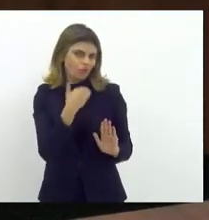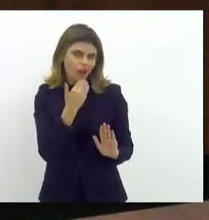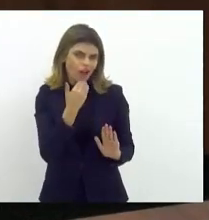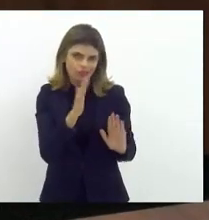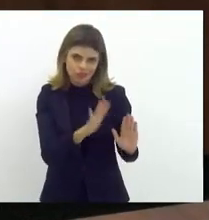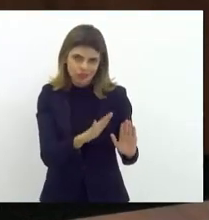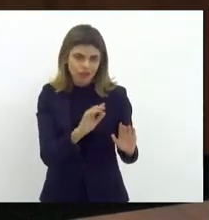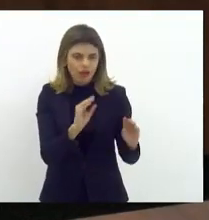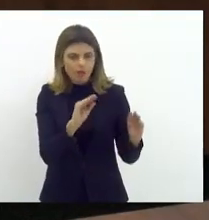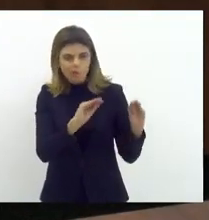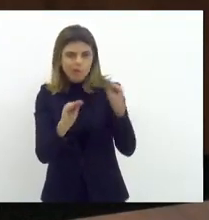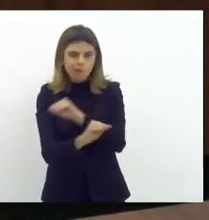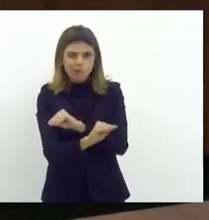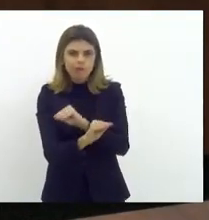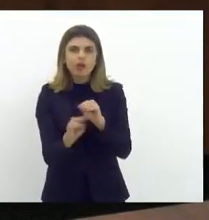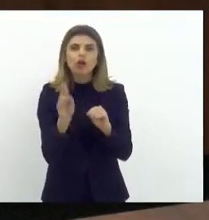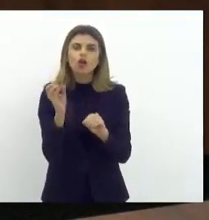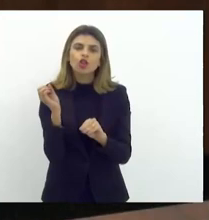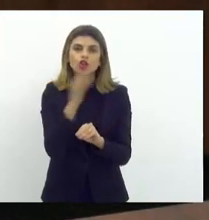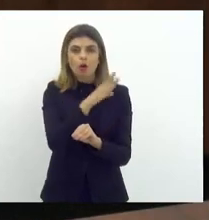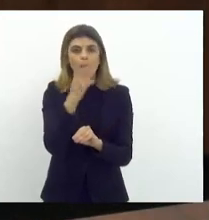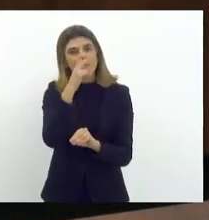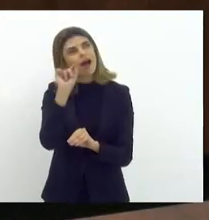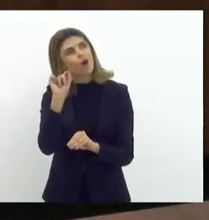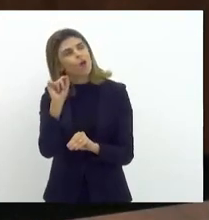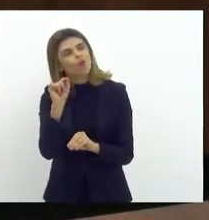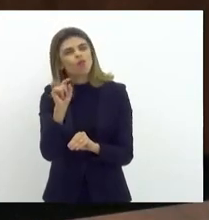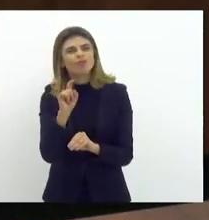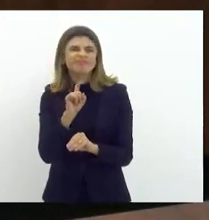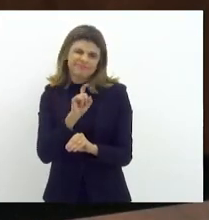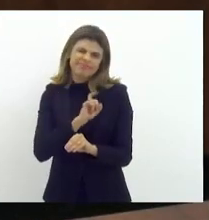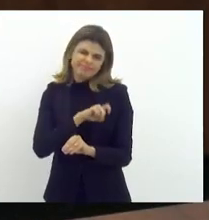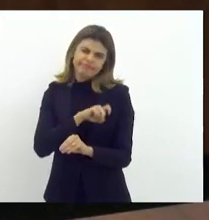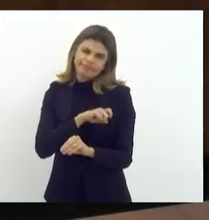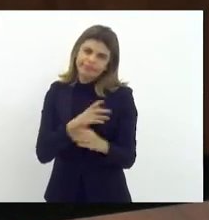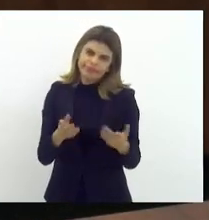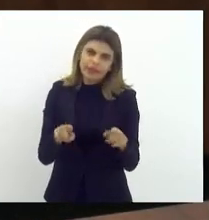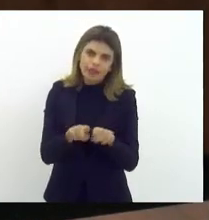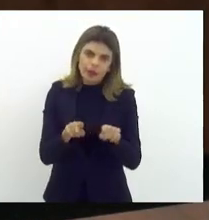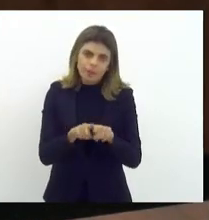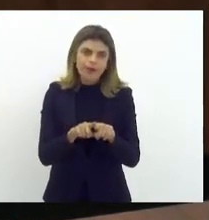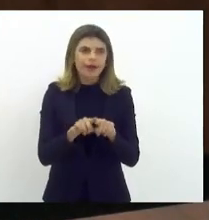é adequar o novo isso seria uma malandragem que tá justamente